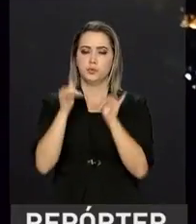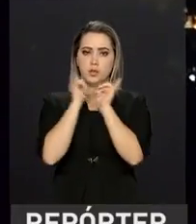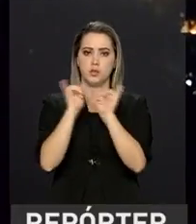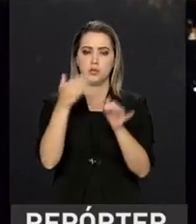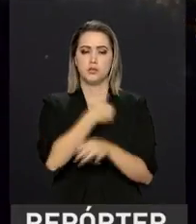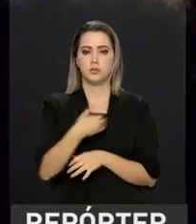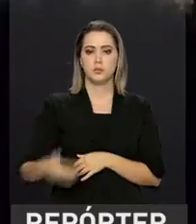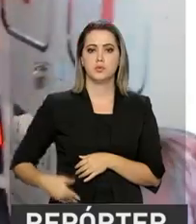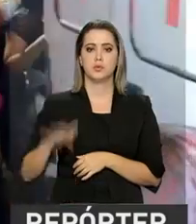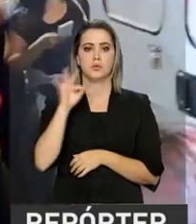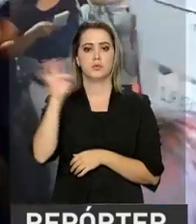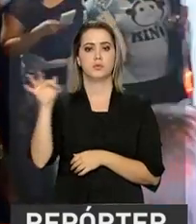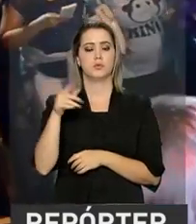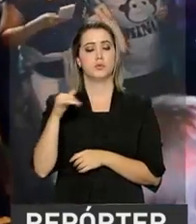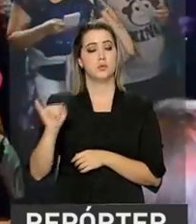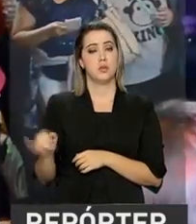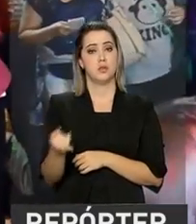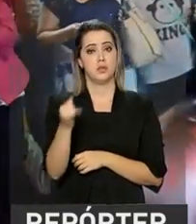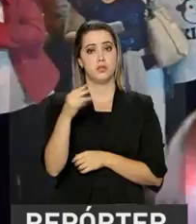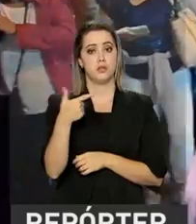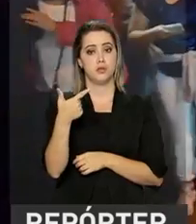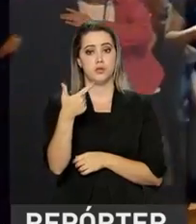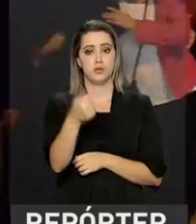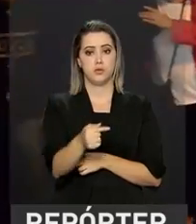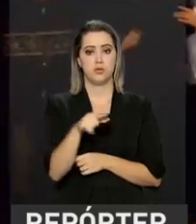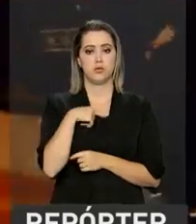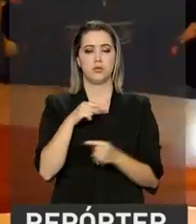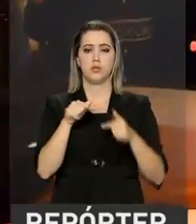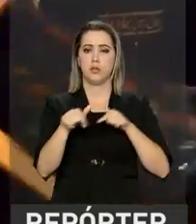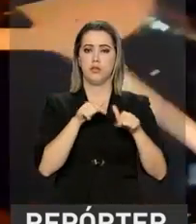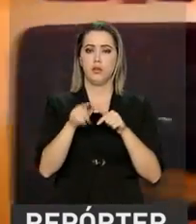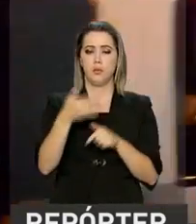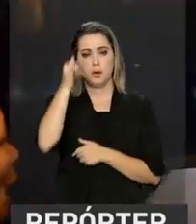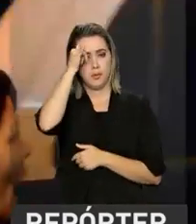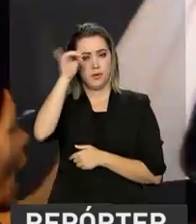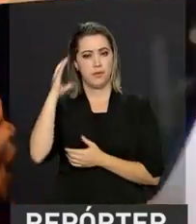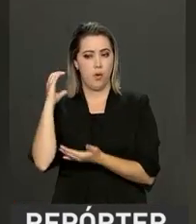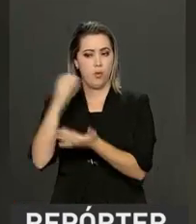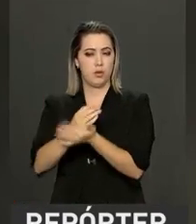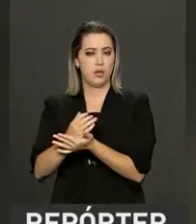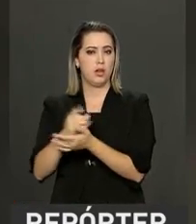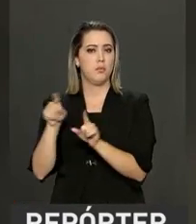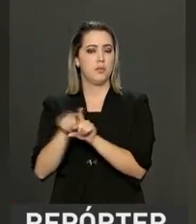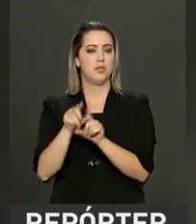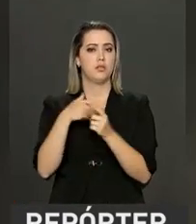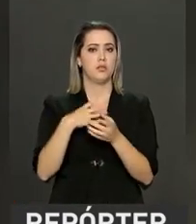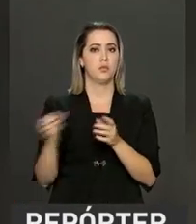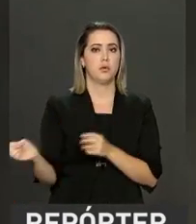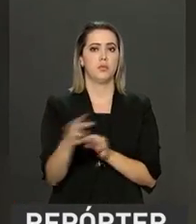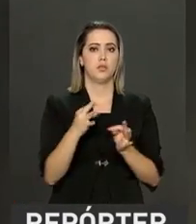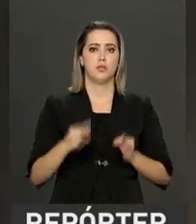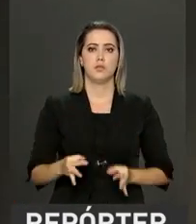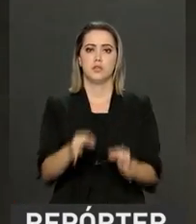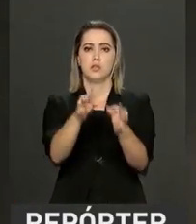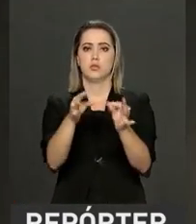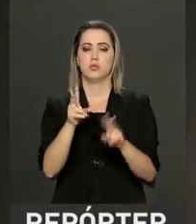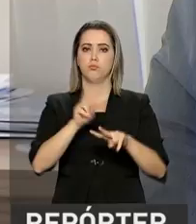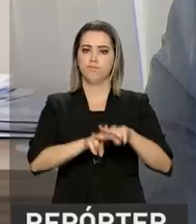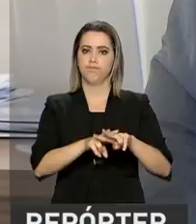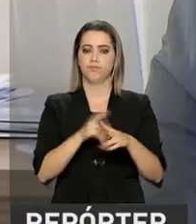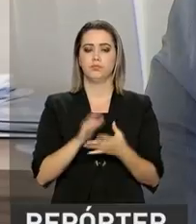governo federal em janeiro de 2017 e que tem ações para combater o crime organizado e para a modernização das penitenciárias